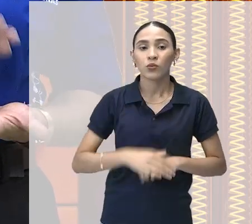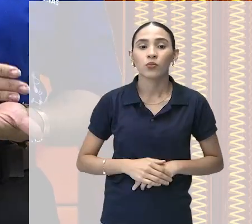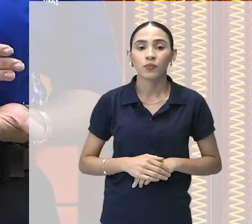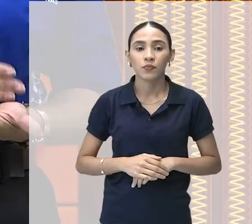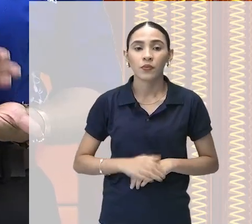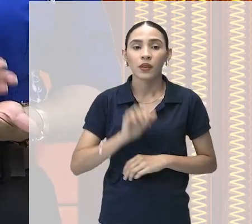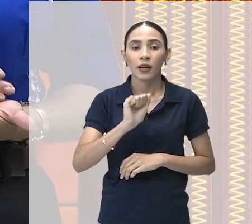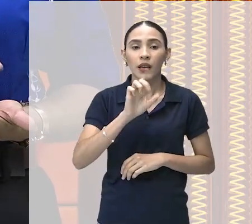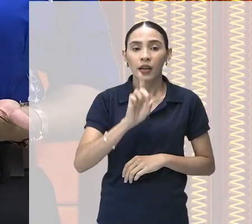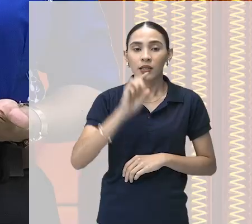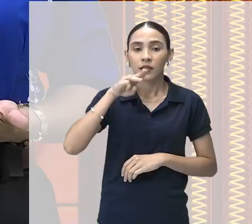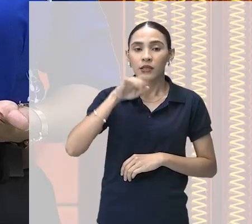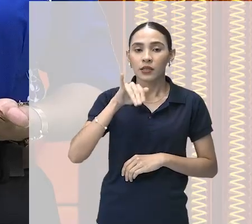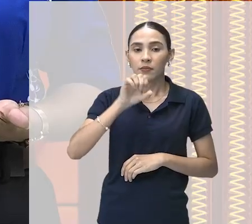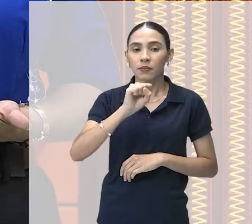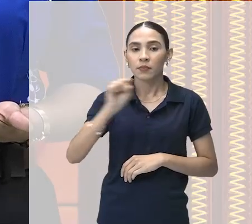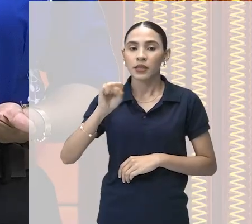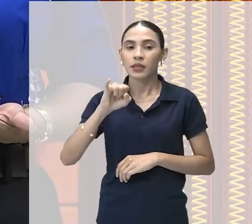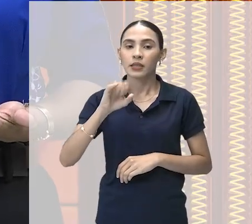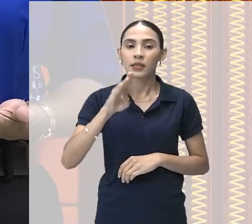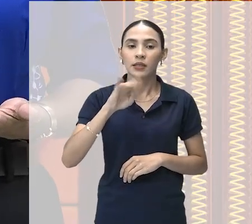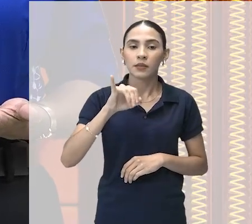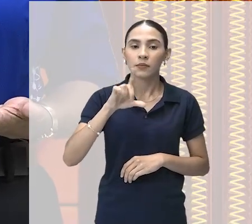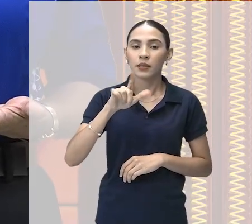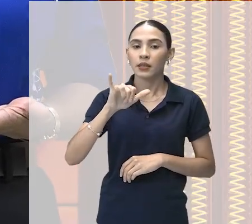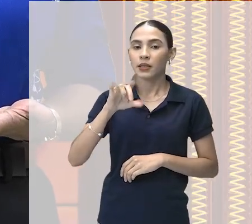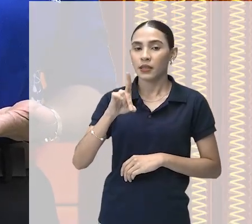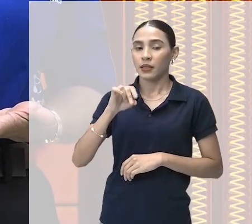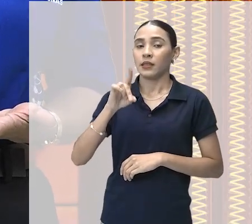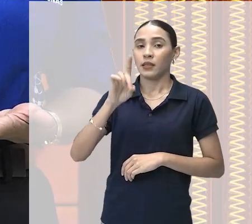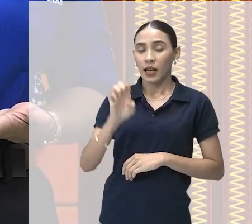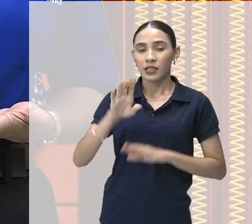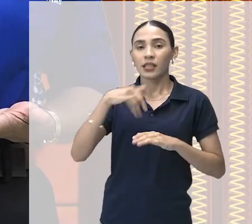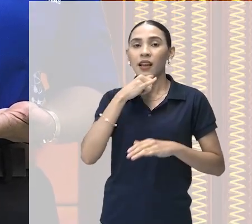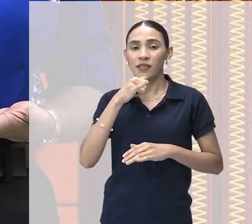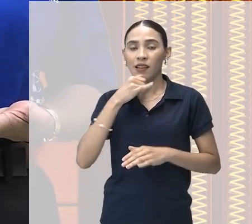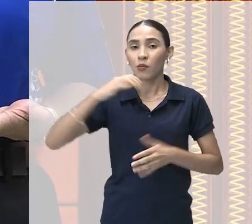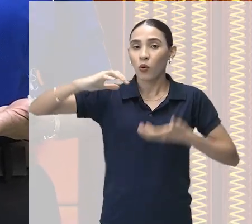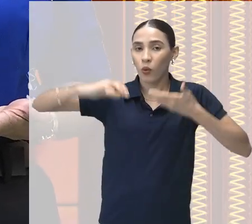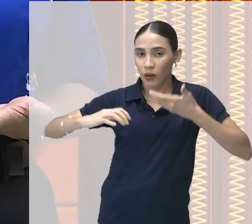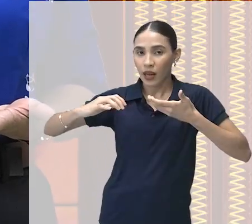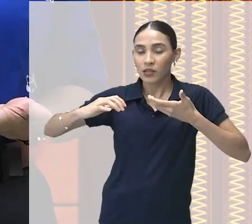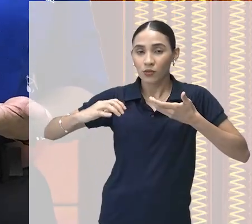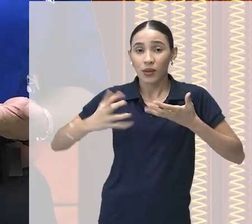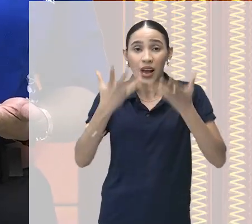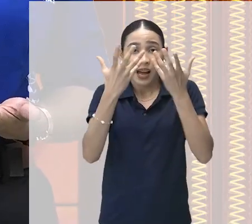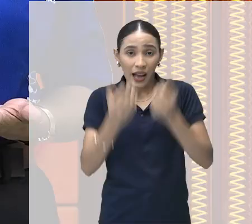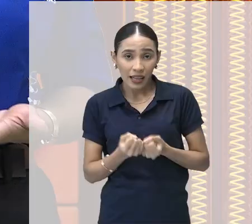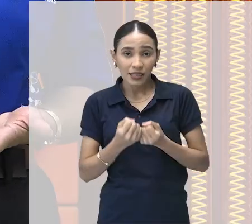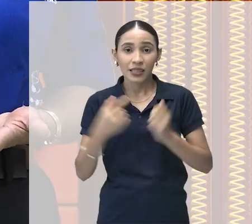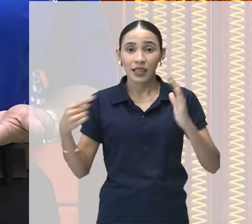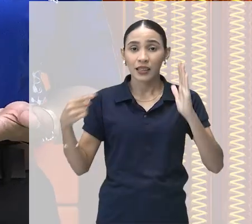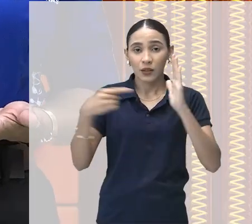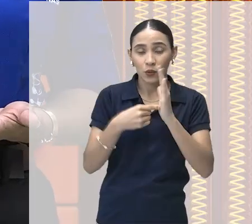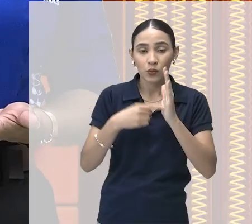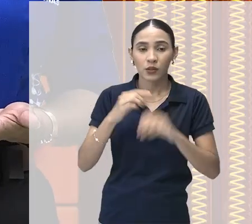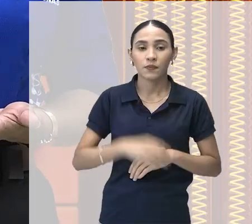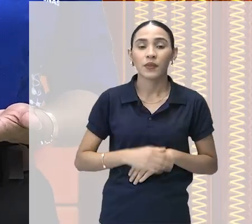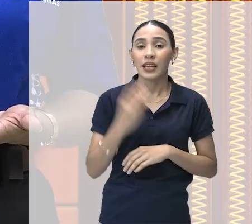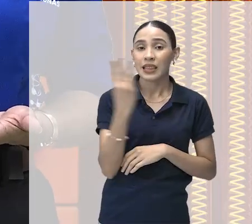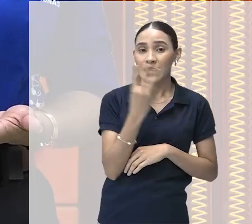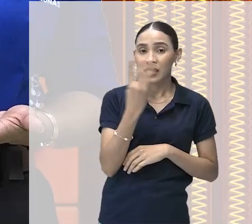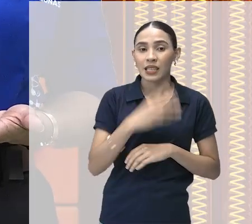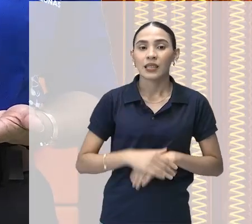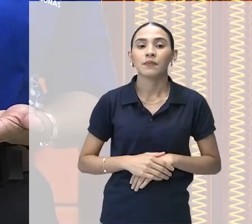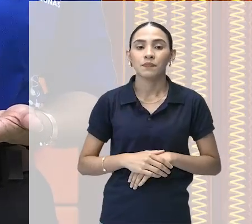é a admissibilidade, ou seja, o Congresso Nacional aceitar essa denúncia. A